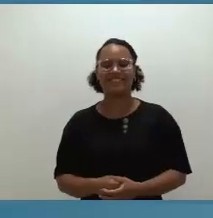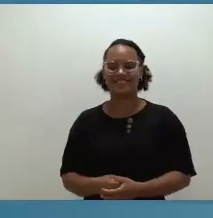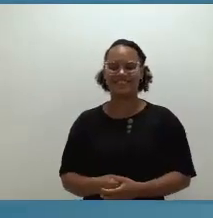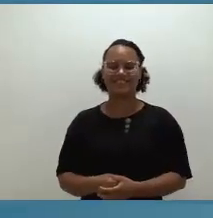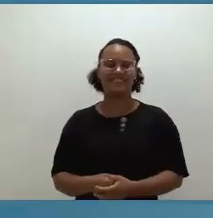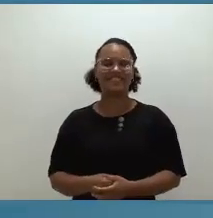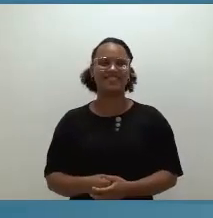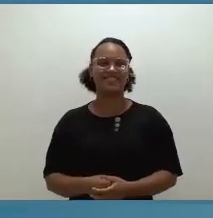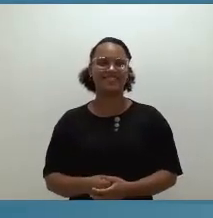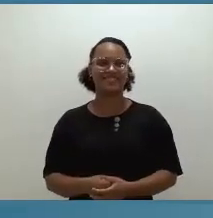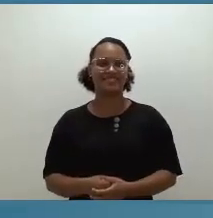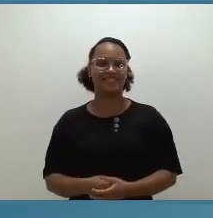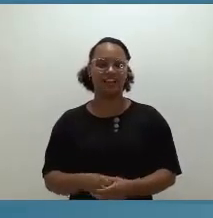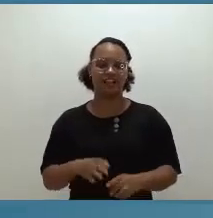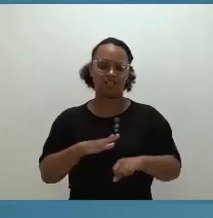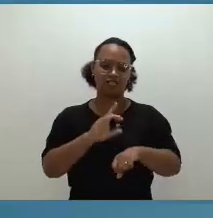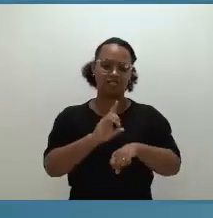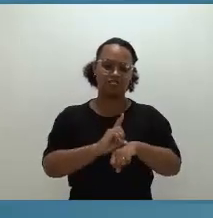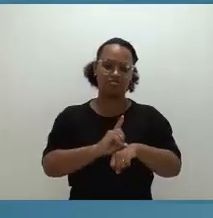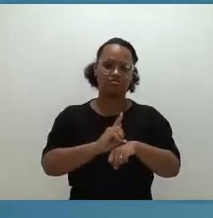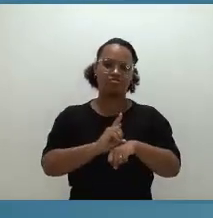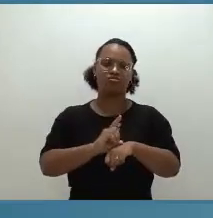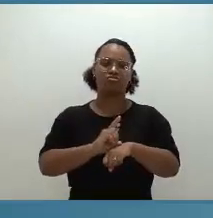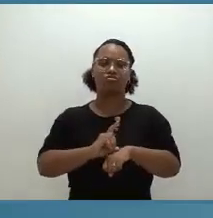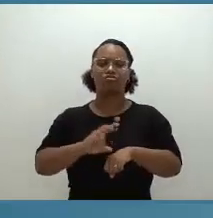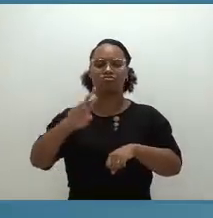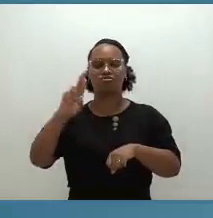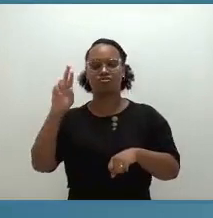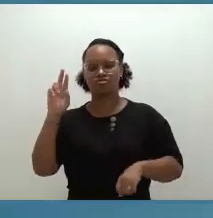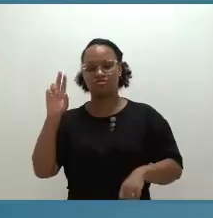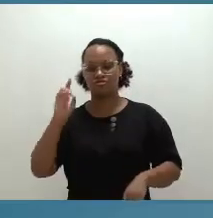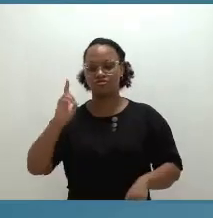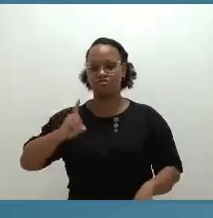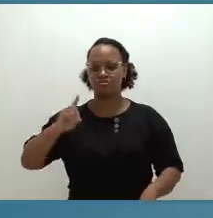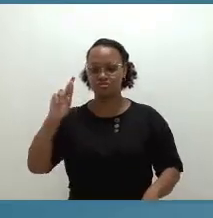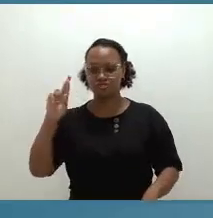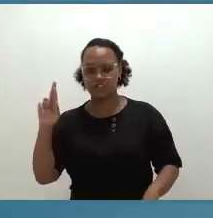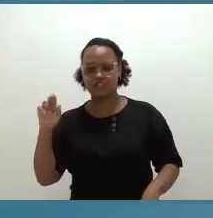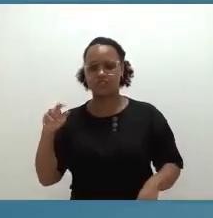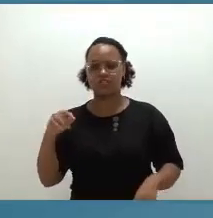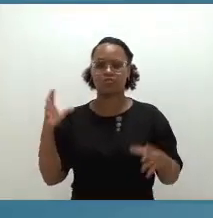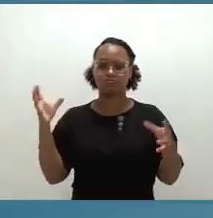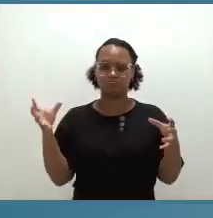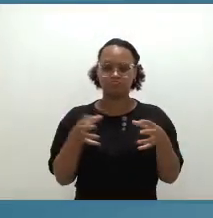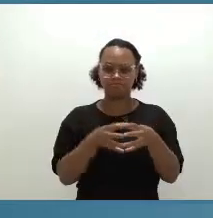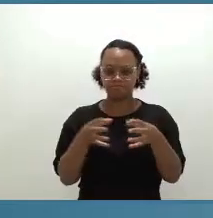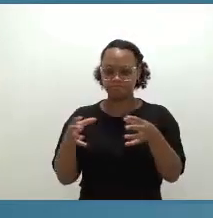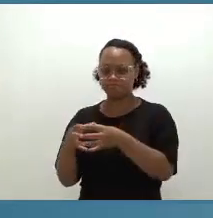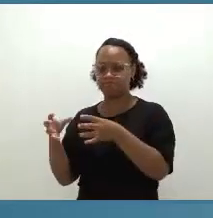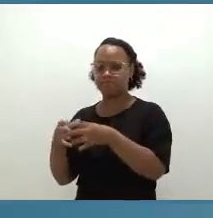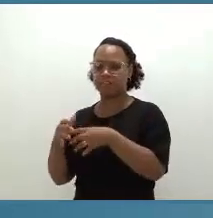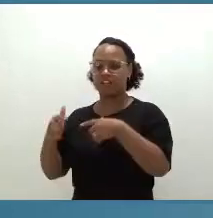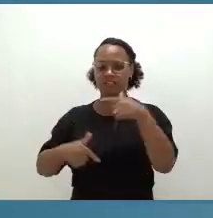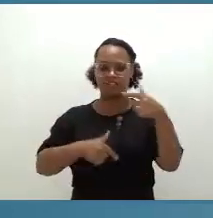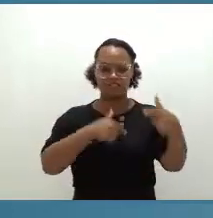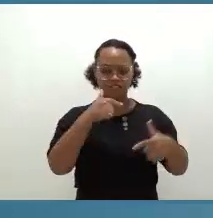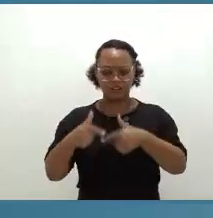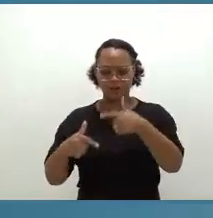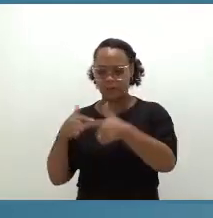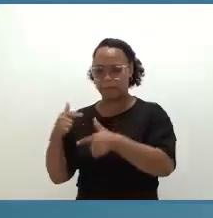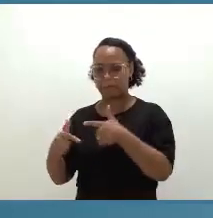do fórum, a vida aí. Nesta gestão era diretora do fórum, com esse trabalho de